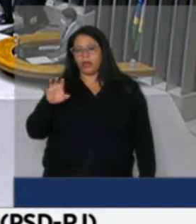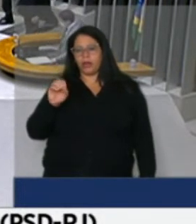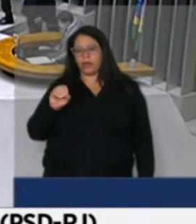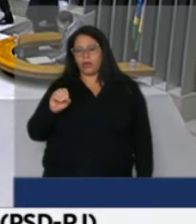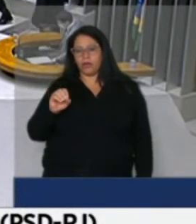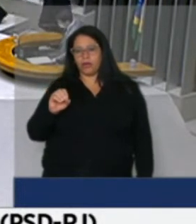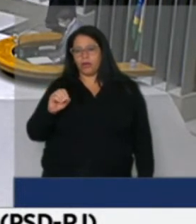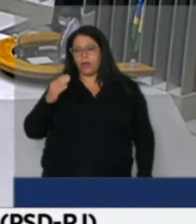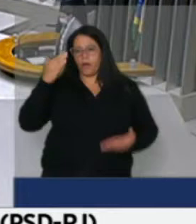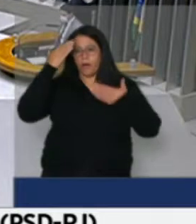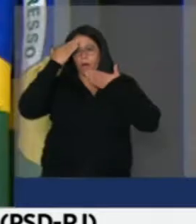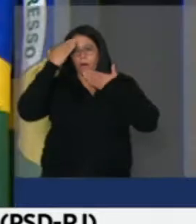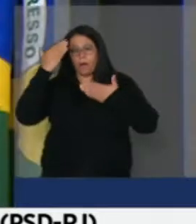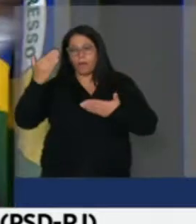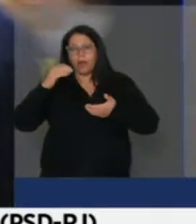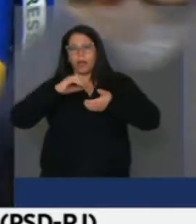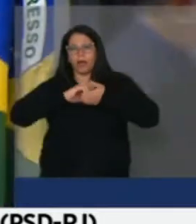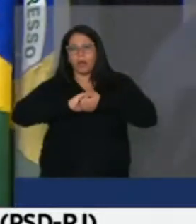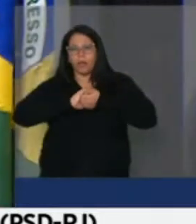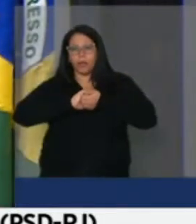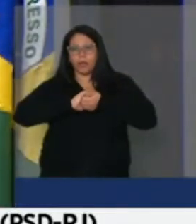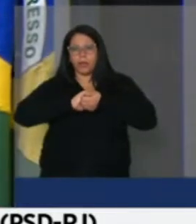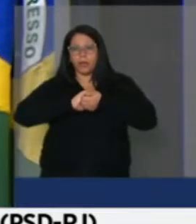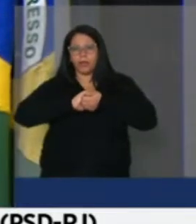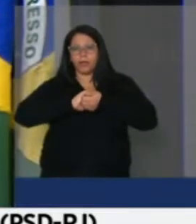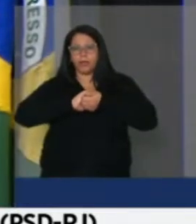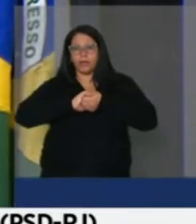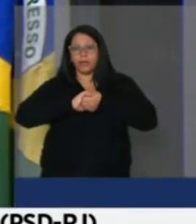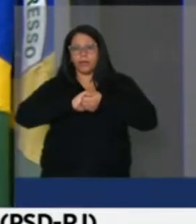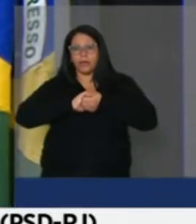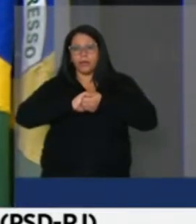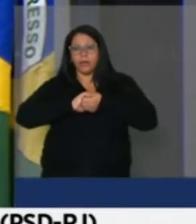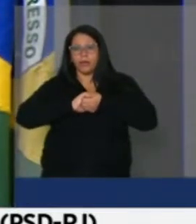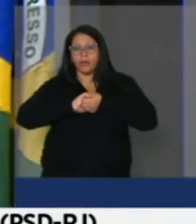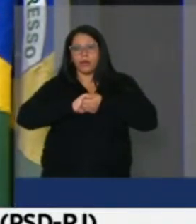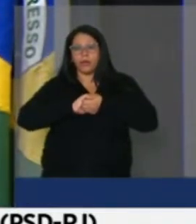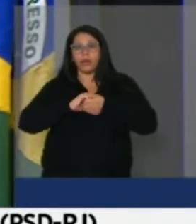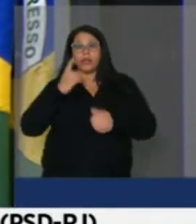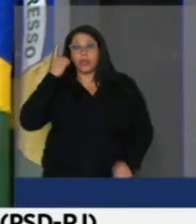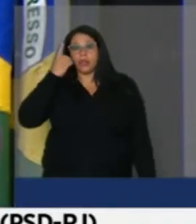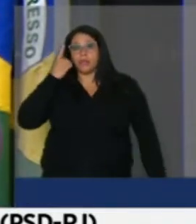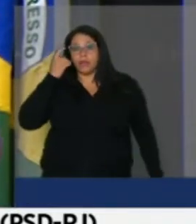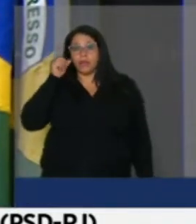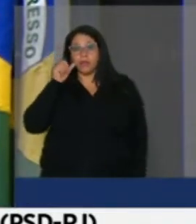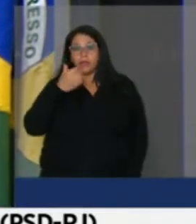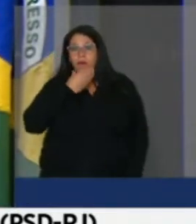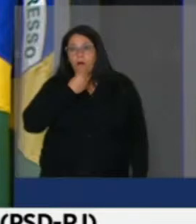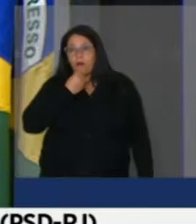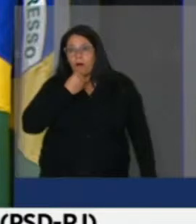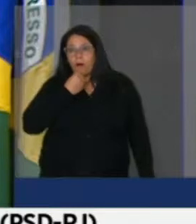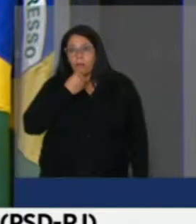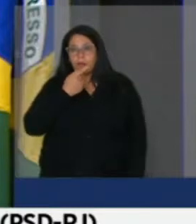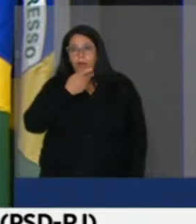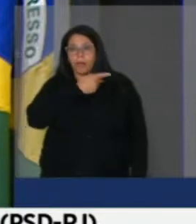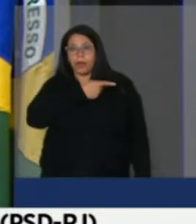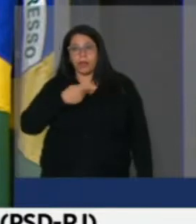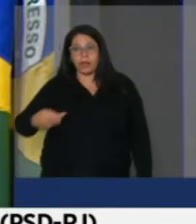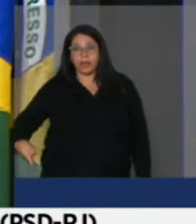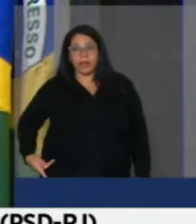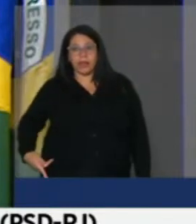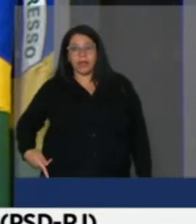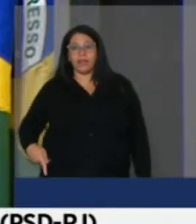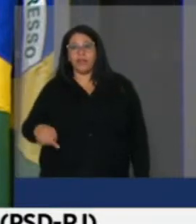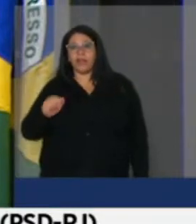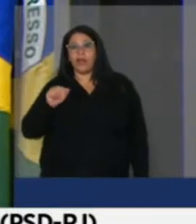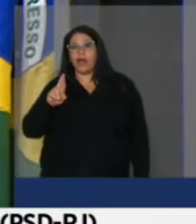Obrigado, Excelência. Cumprimento inicialmente as ilustres deputadas e deputados, na pessoa do excelentíssimo presidente Arthur